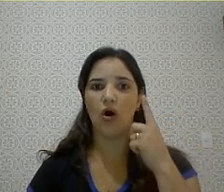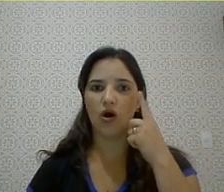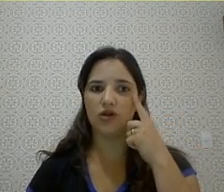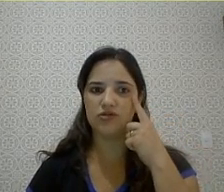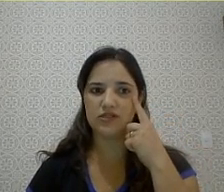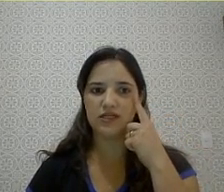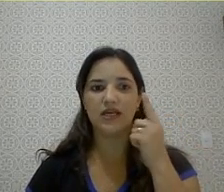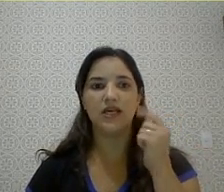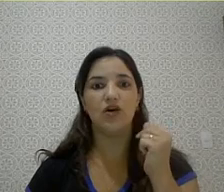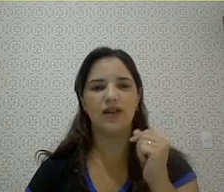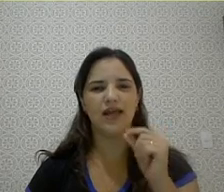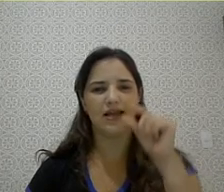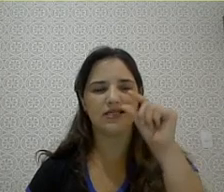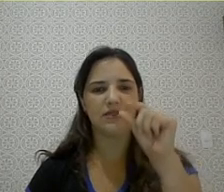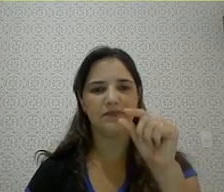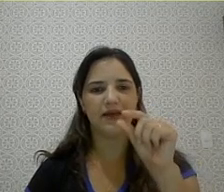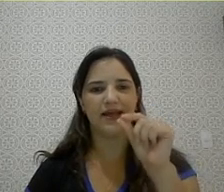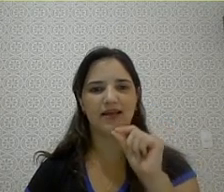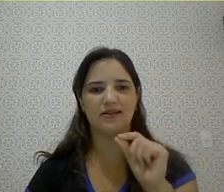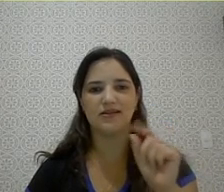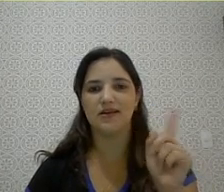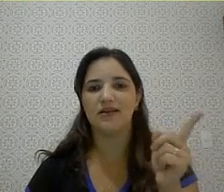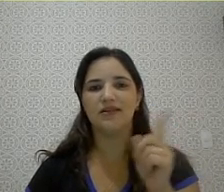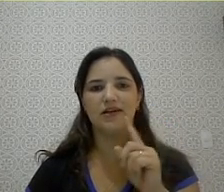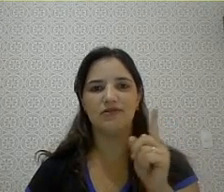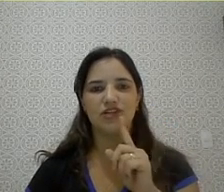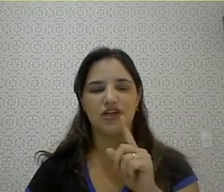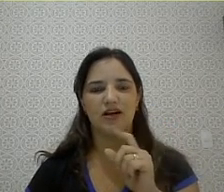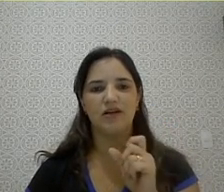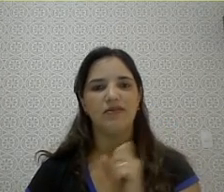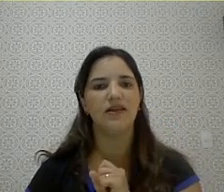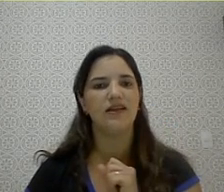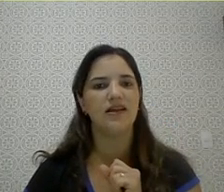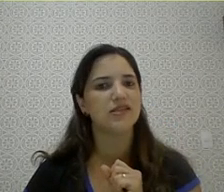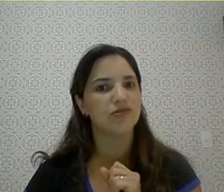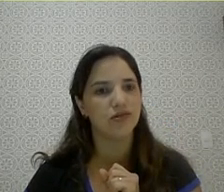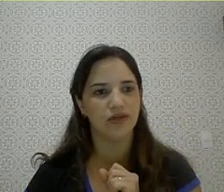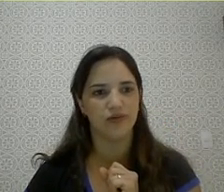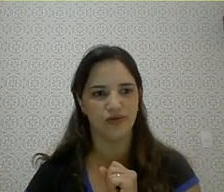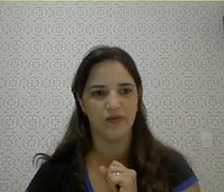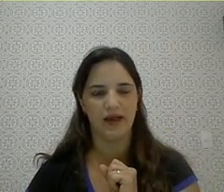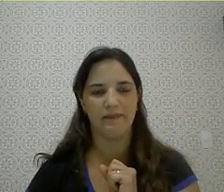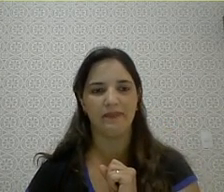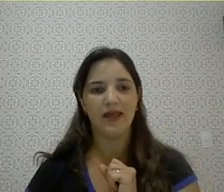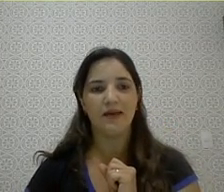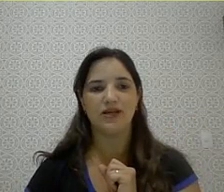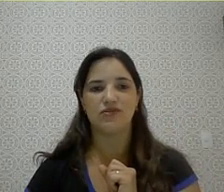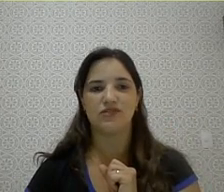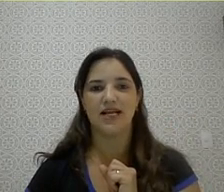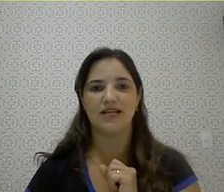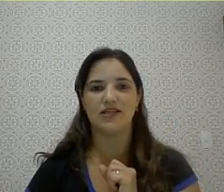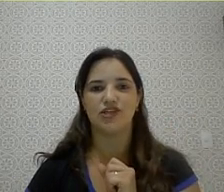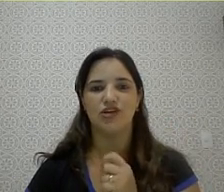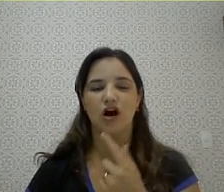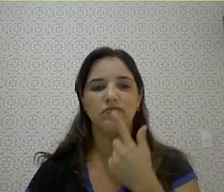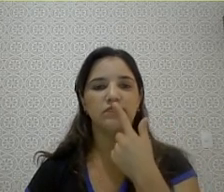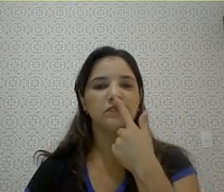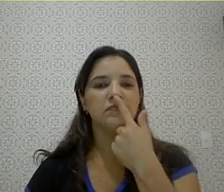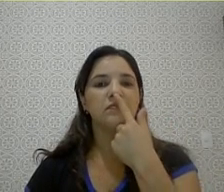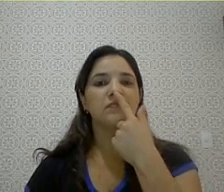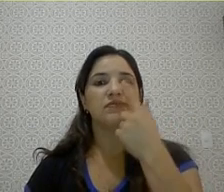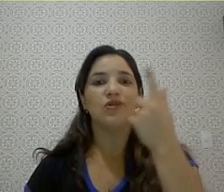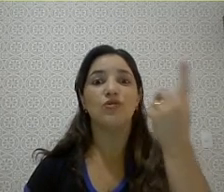Possuem olhos e orelhas pequenas, não enxergam e nem escutam muito bem, mas conseguem sentir,